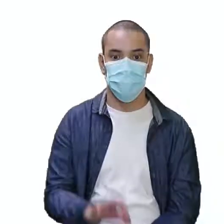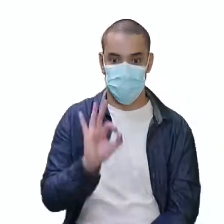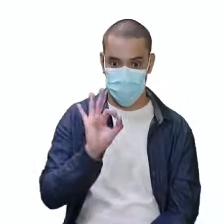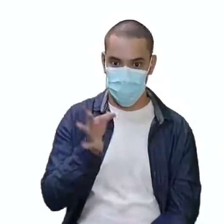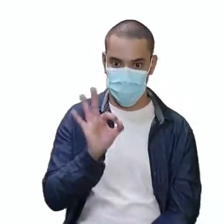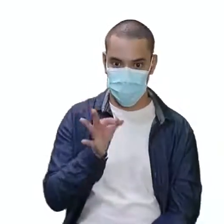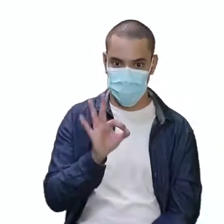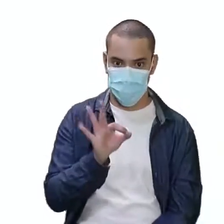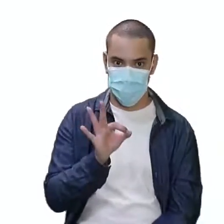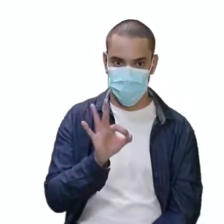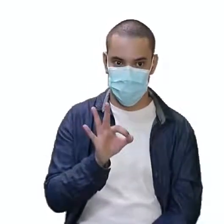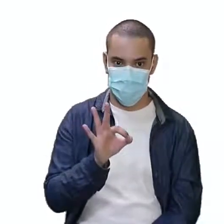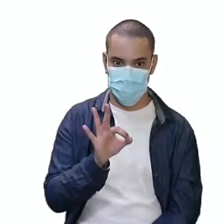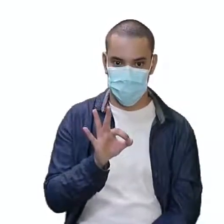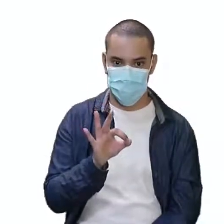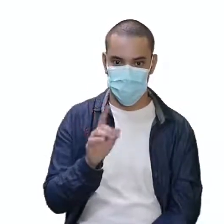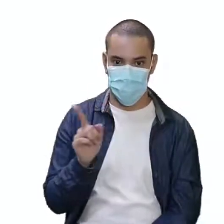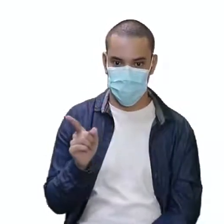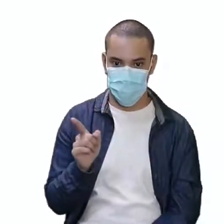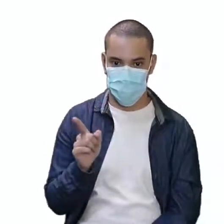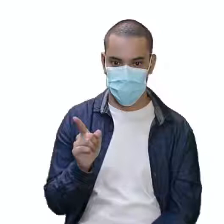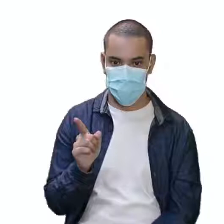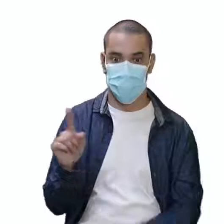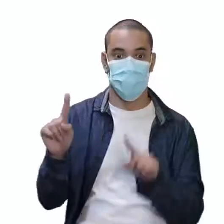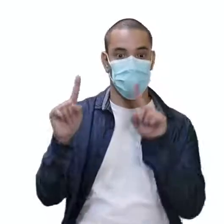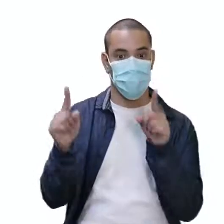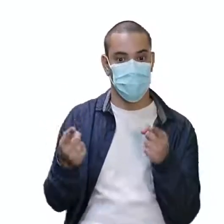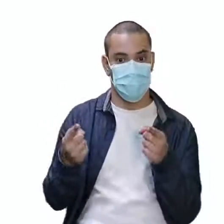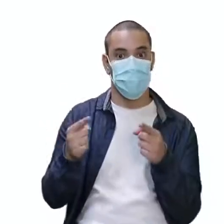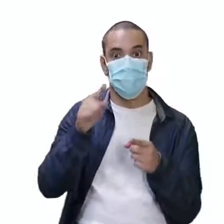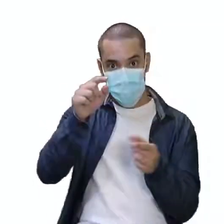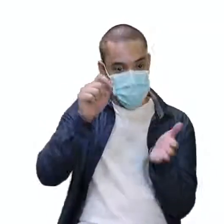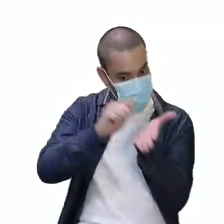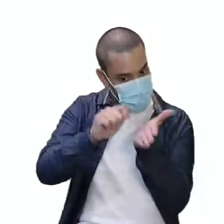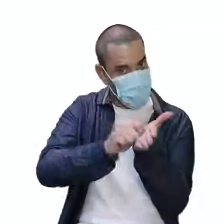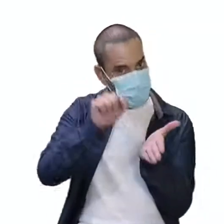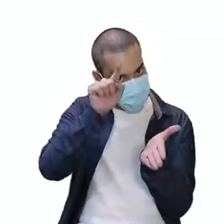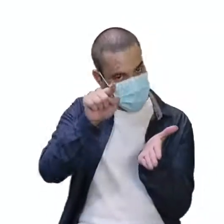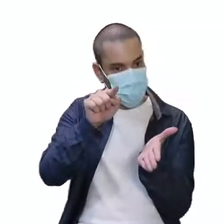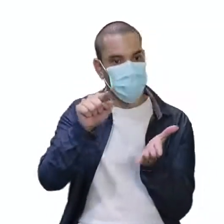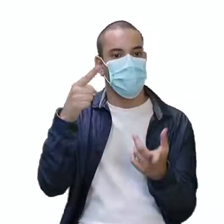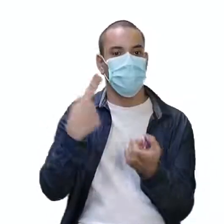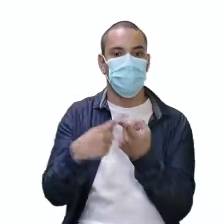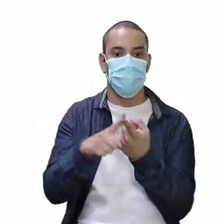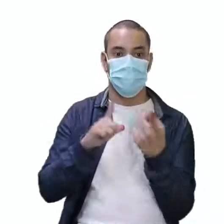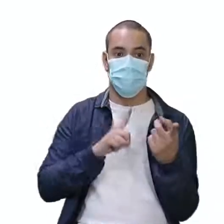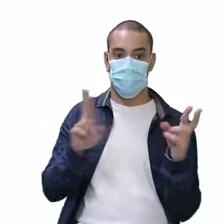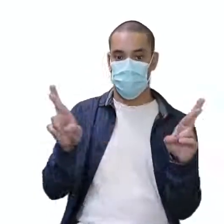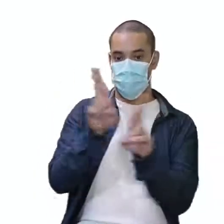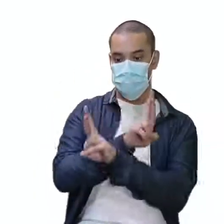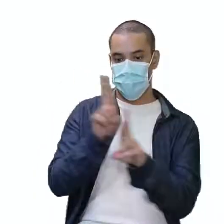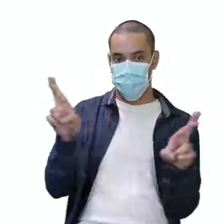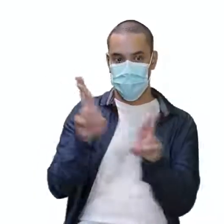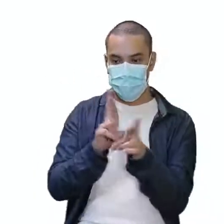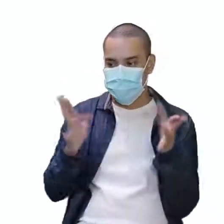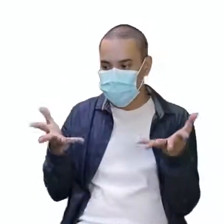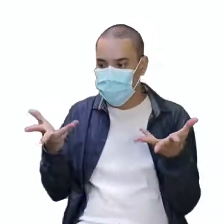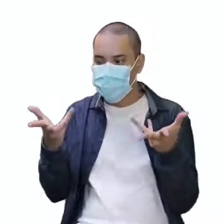Perfeito? E você vai colocar entre parênteses aí. Ok. Então, nós temos relações harmônicas